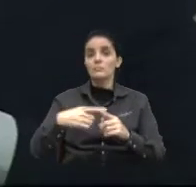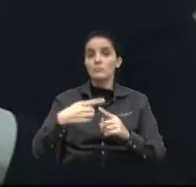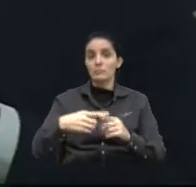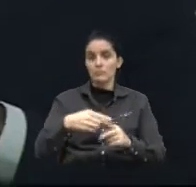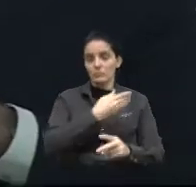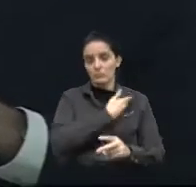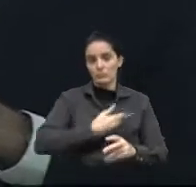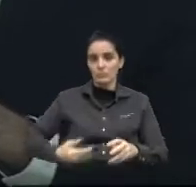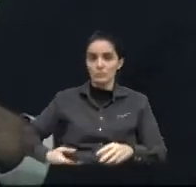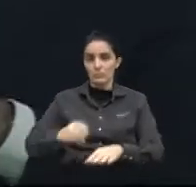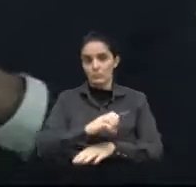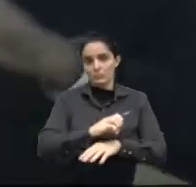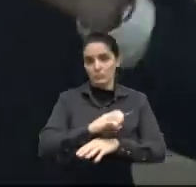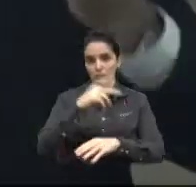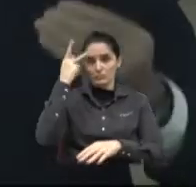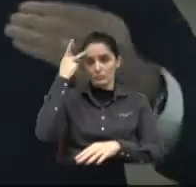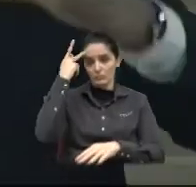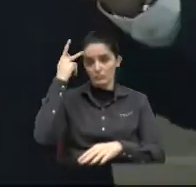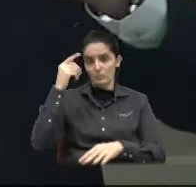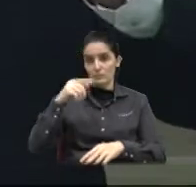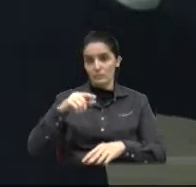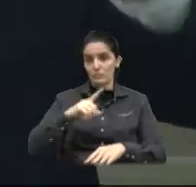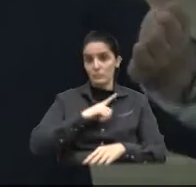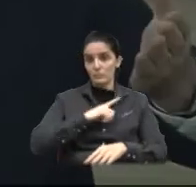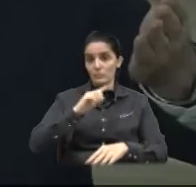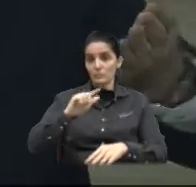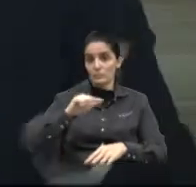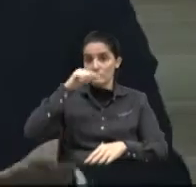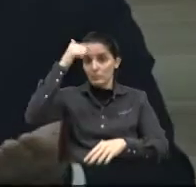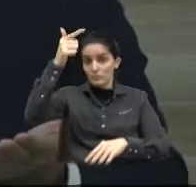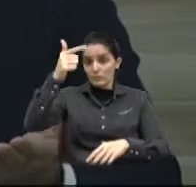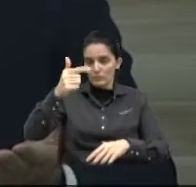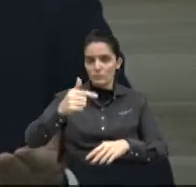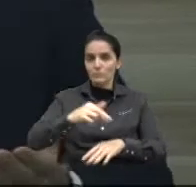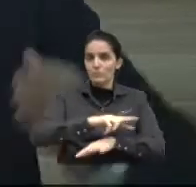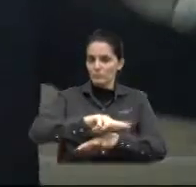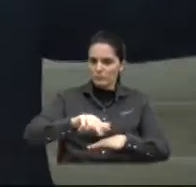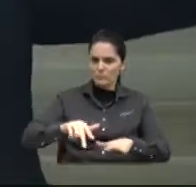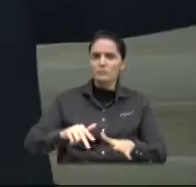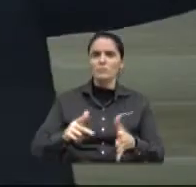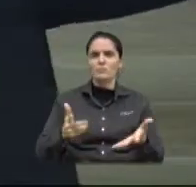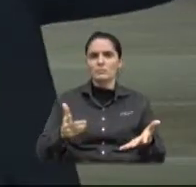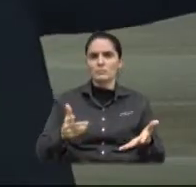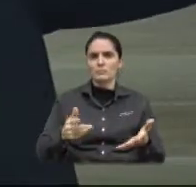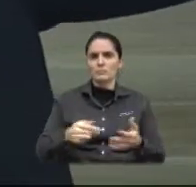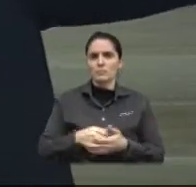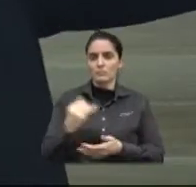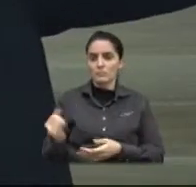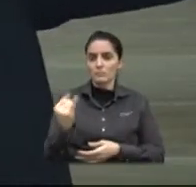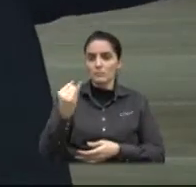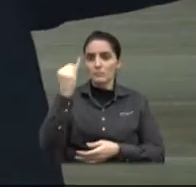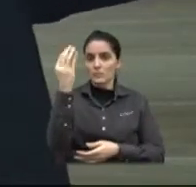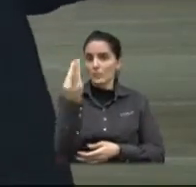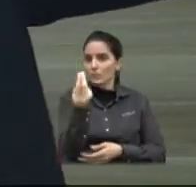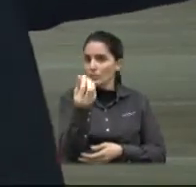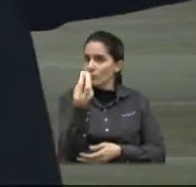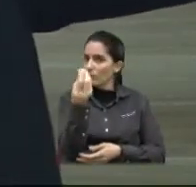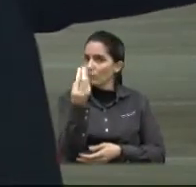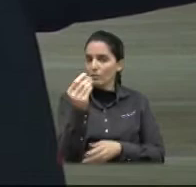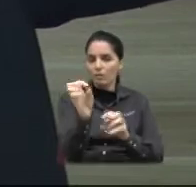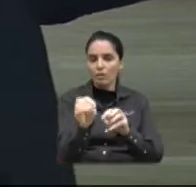existem outras prioridades para ele pôr em prática no estado de são paulo basta olhar a qualidade do ensino do